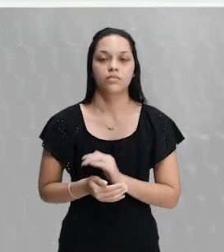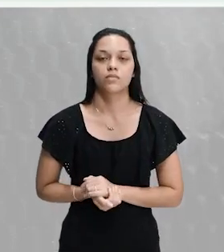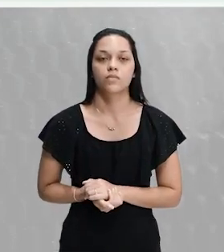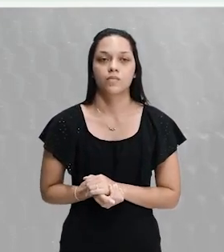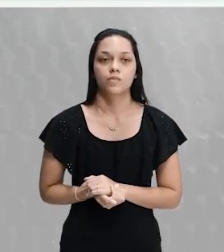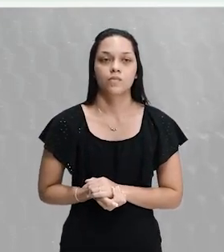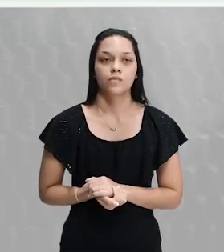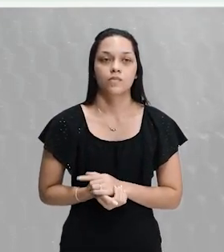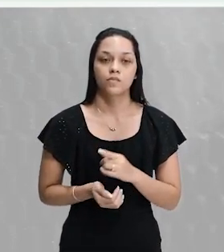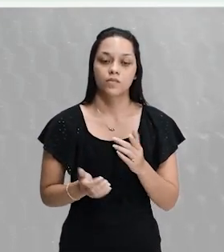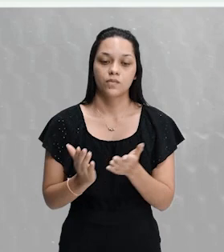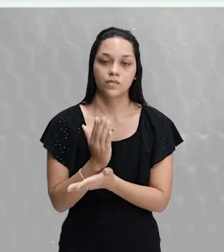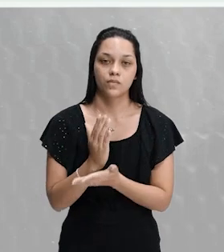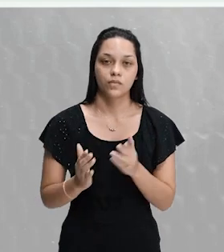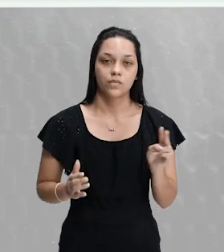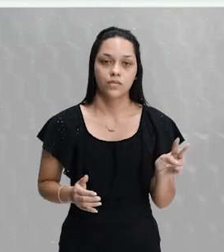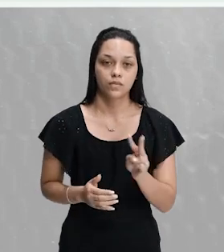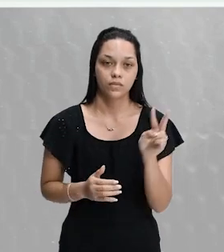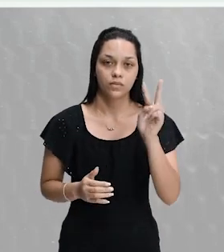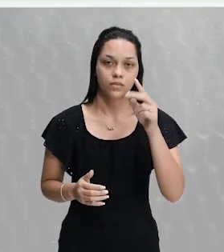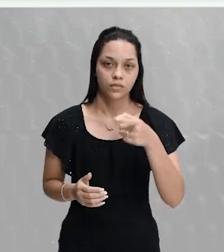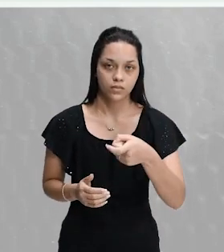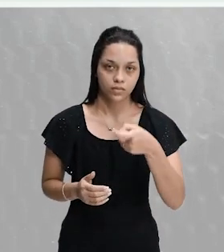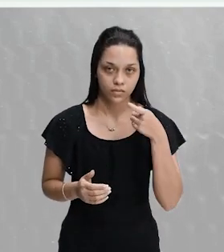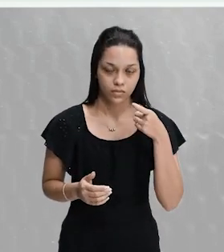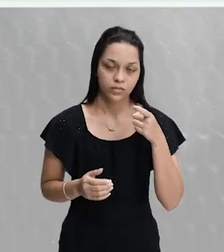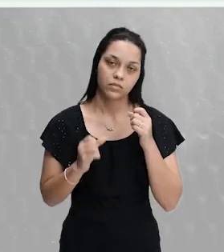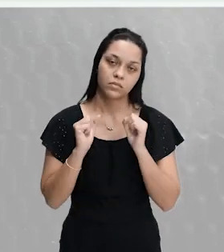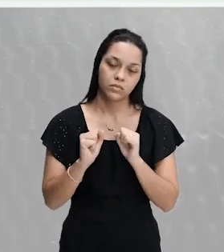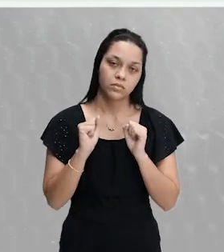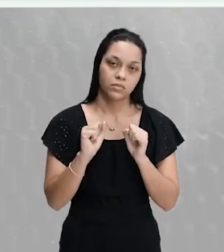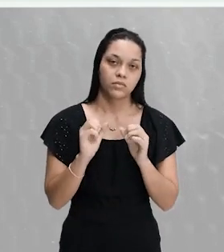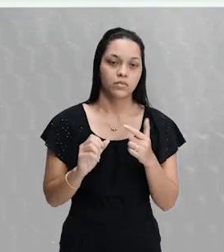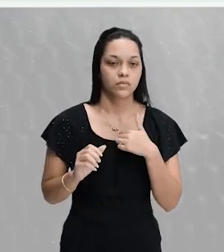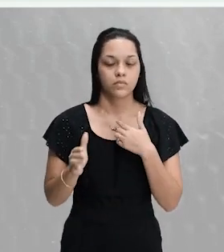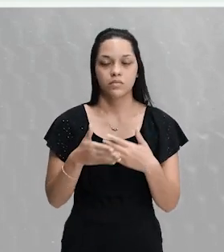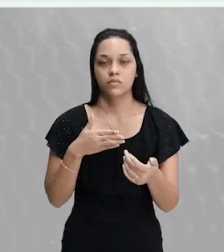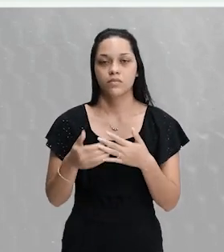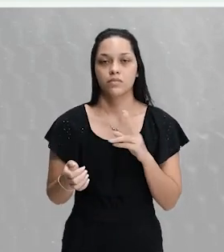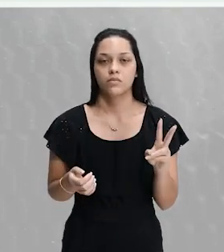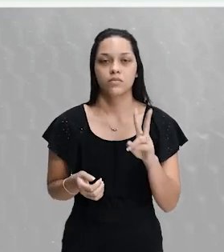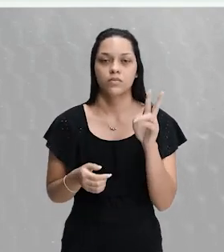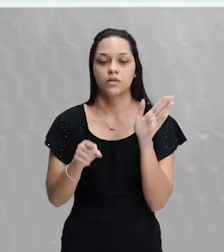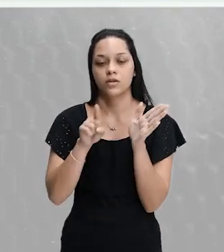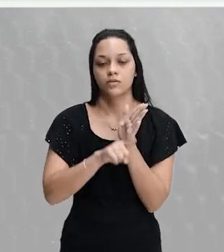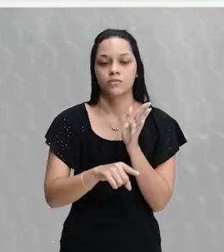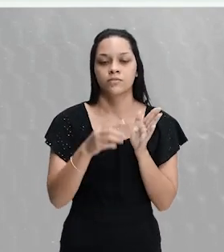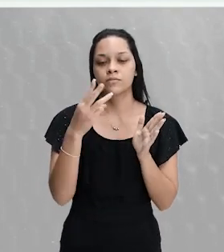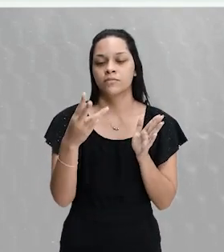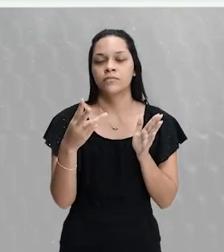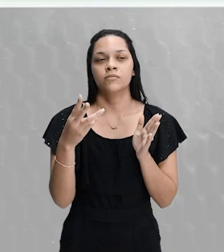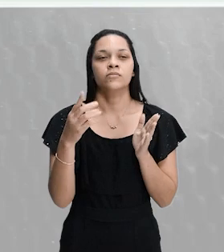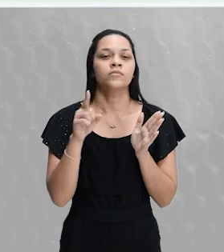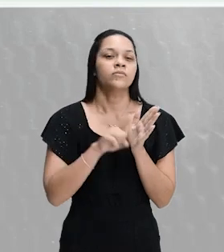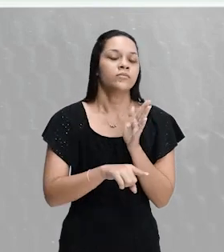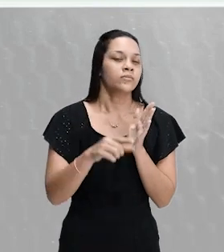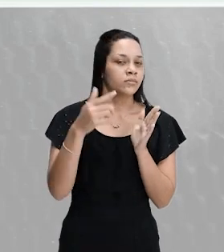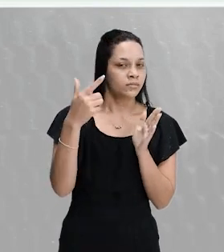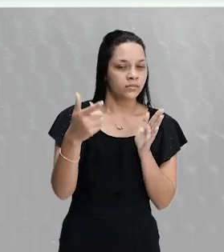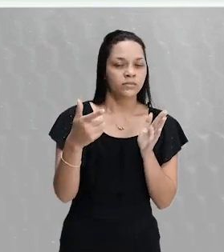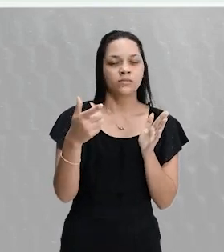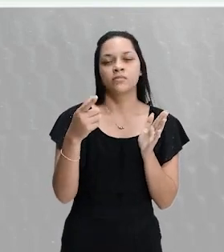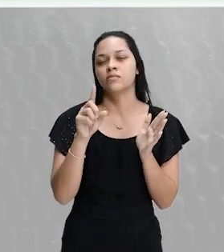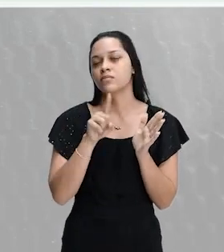vou atribuir aqui alguns valores para x. Posso atribuir o valor que eu quiser, vou colocar aqui menos 3, menos